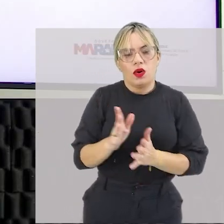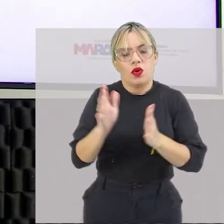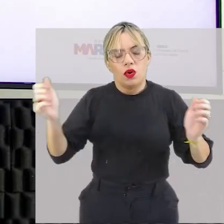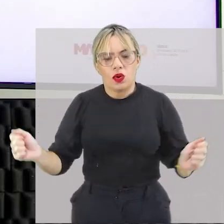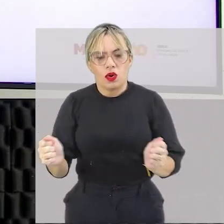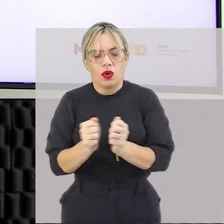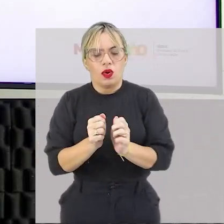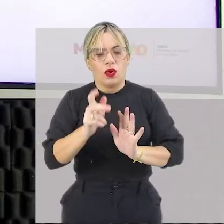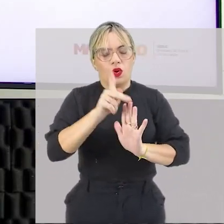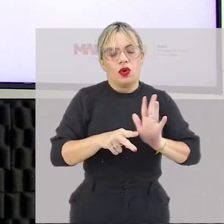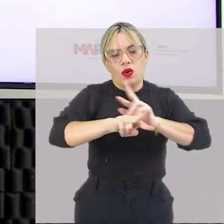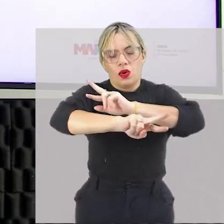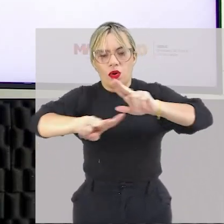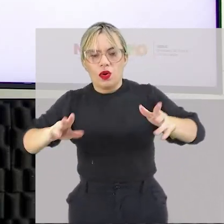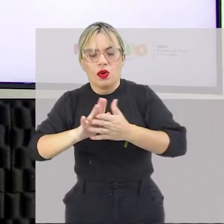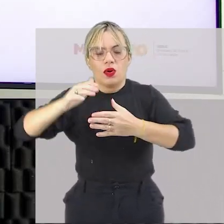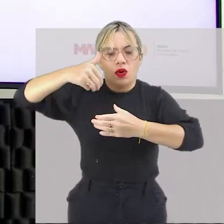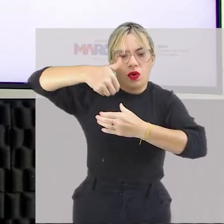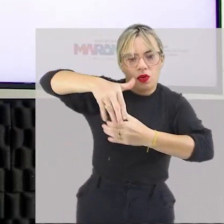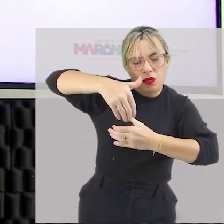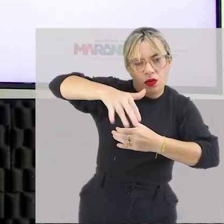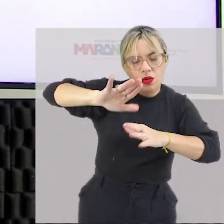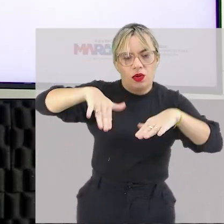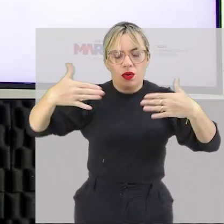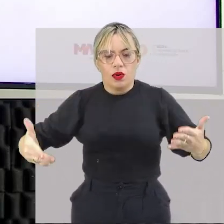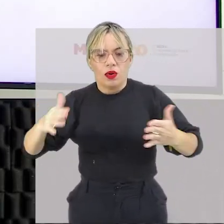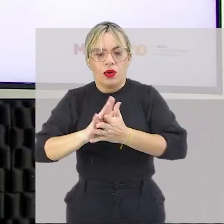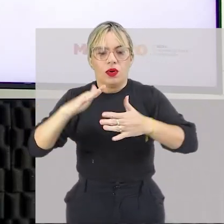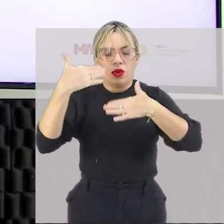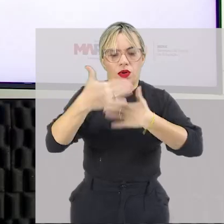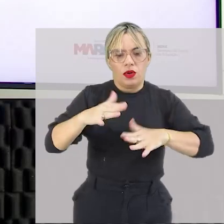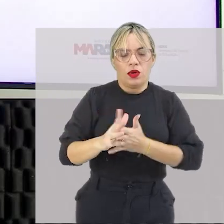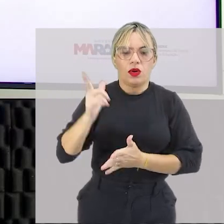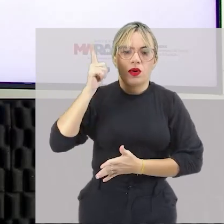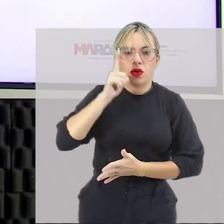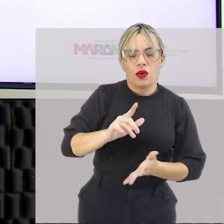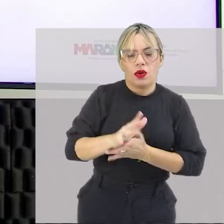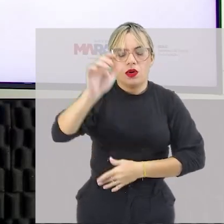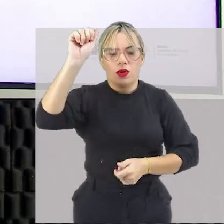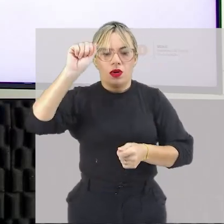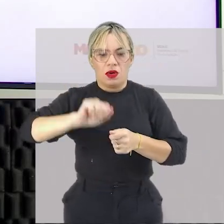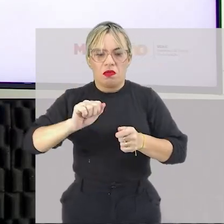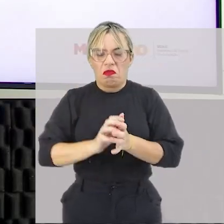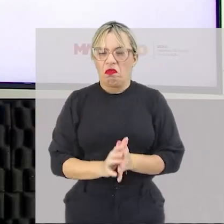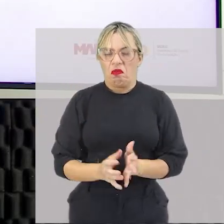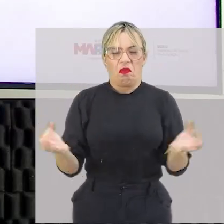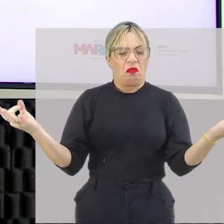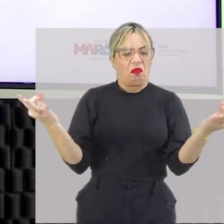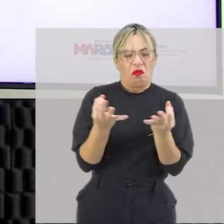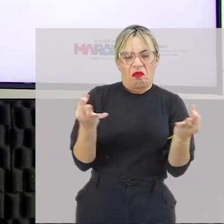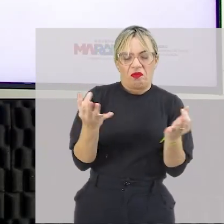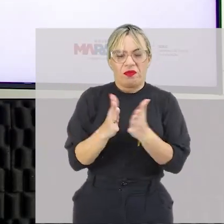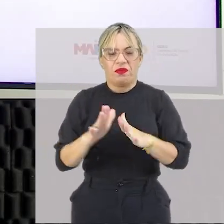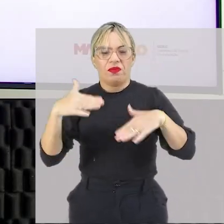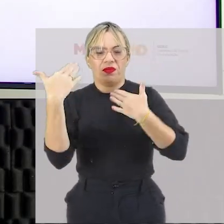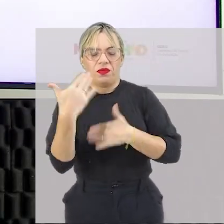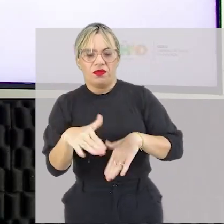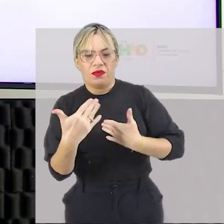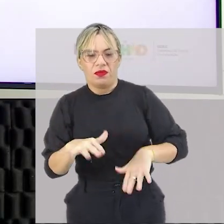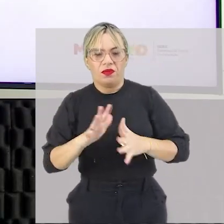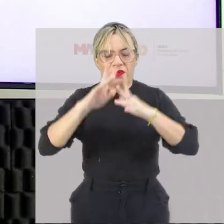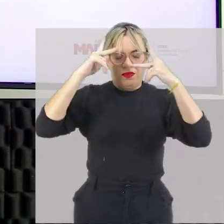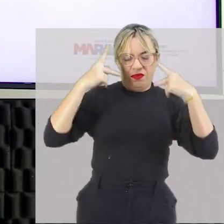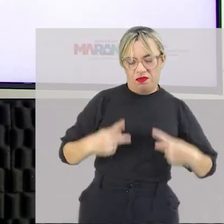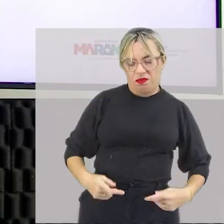desse projeto as dicas importantes para que na hora da prova você consiga fazer uma excelente prova, tanto de